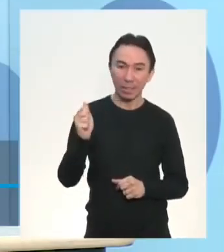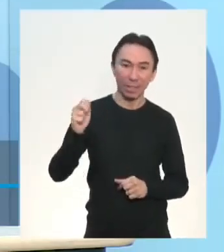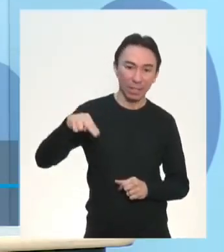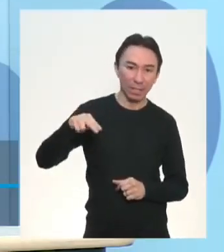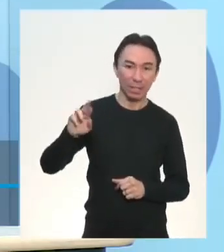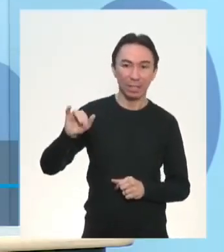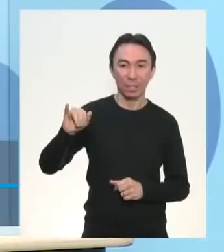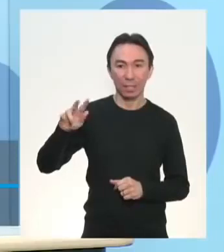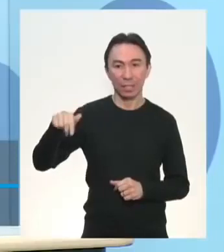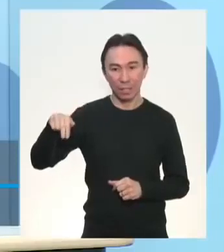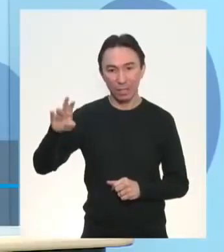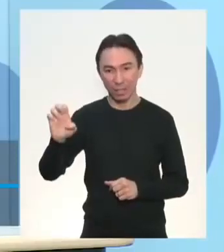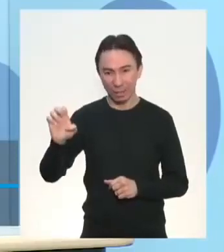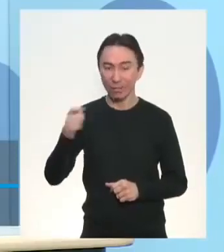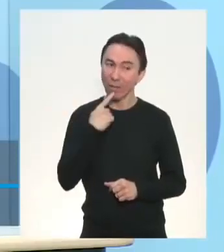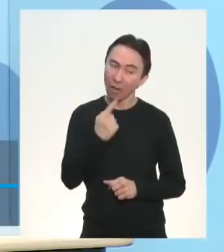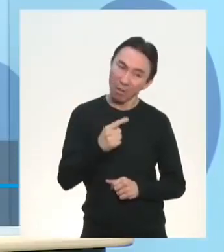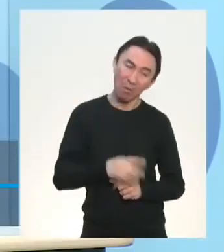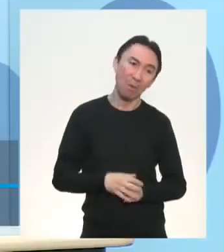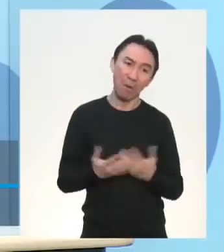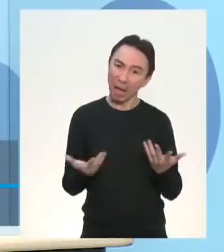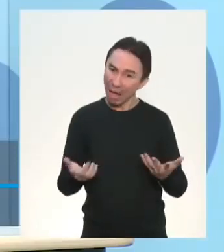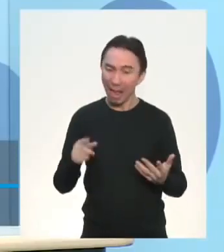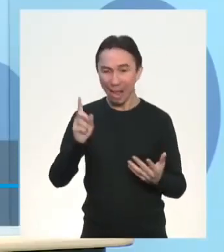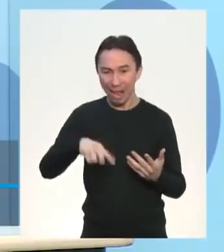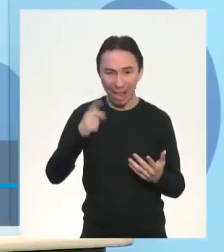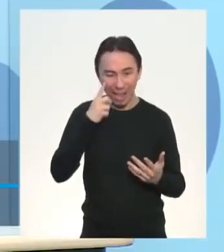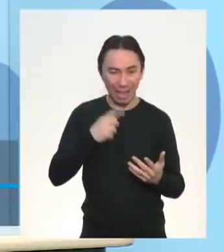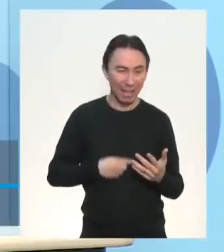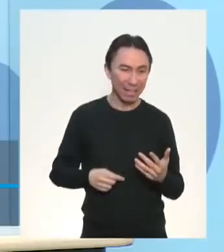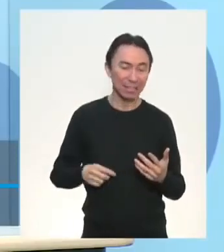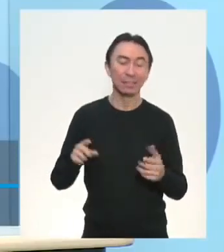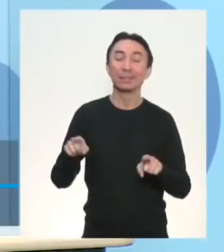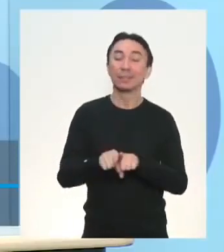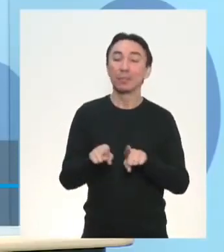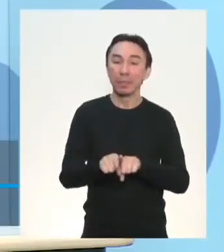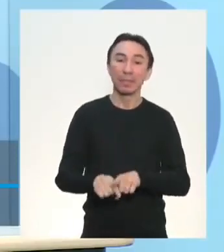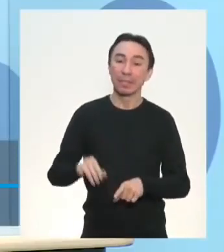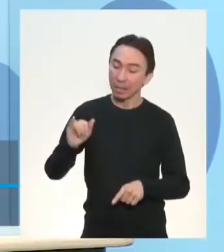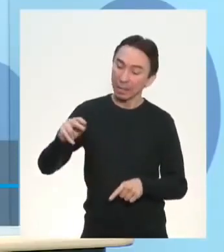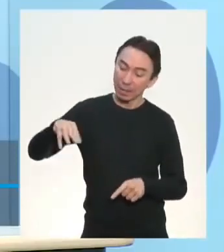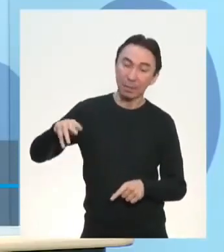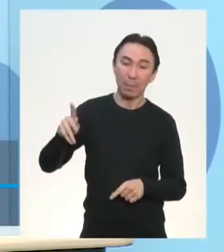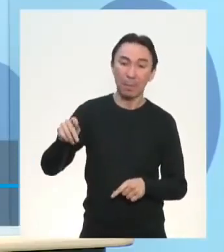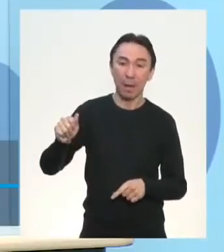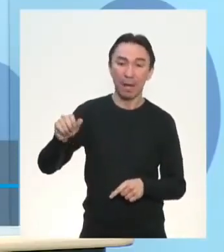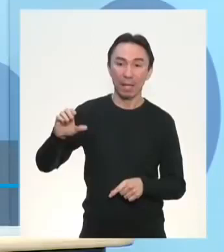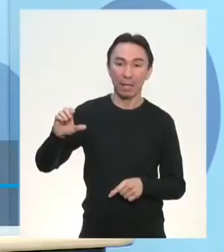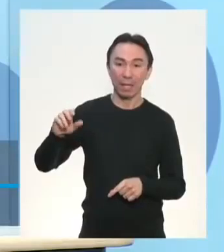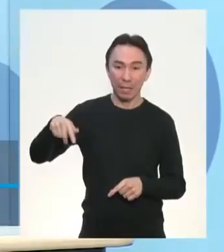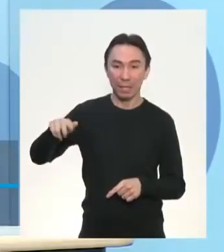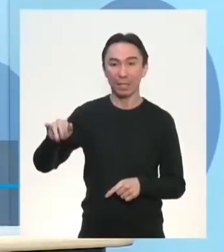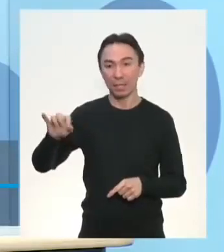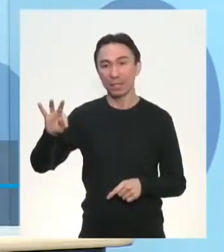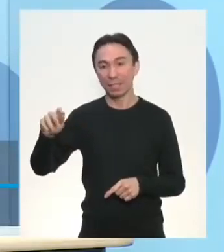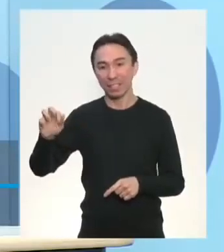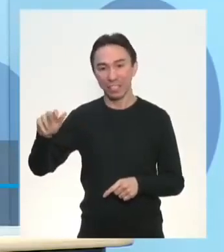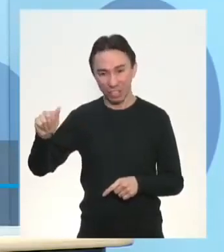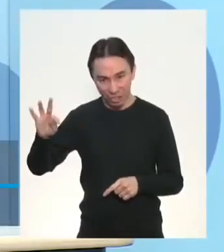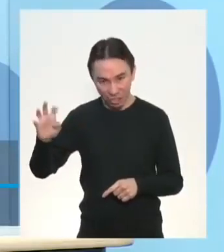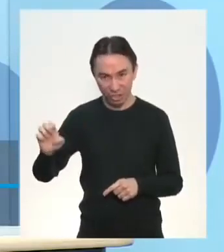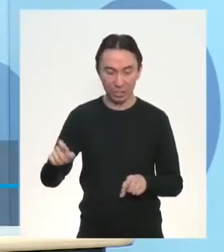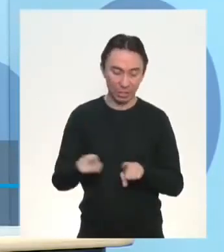Pro Ângela. O Pedro Henrique da Pro Luzia também colocou impactante e intensidade. Pro Emílio